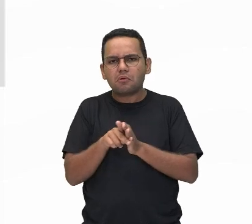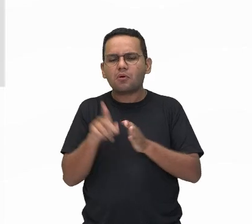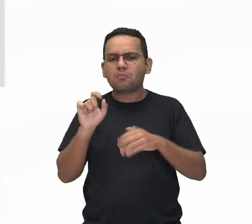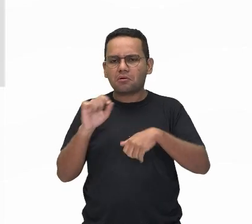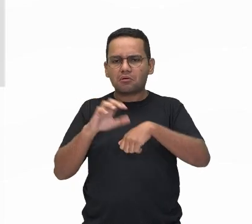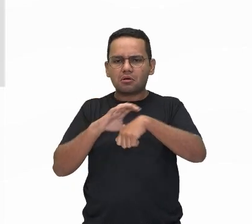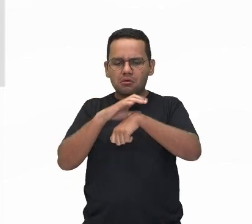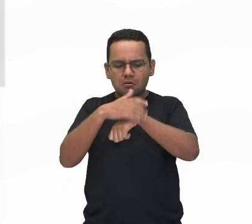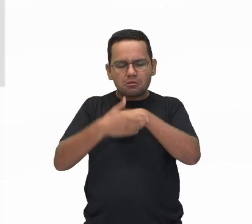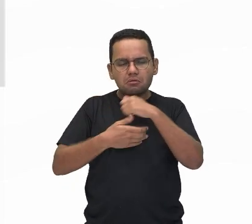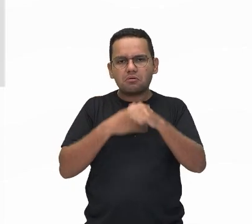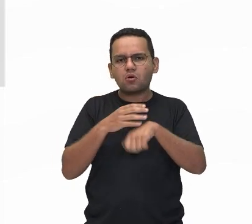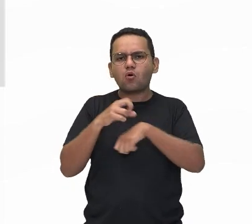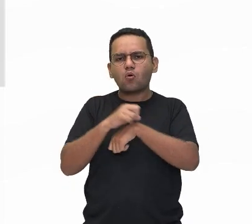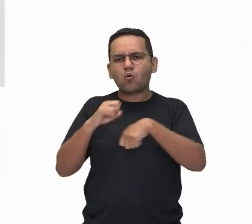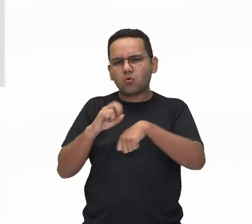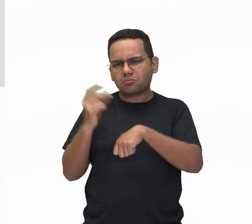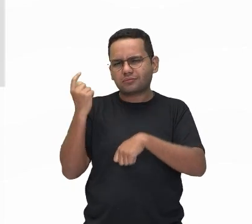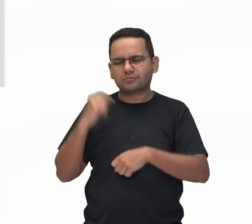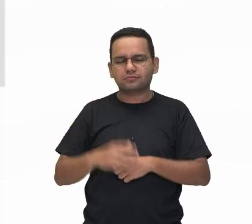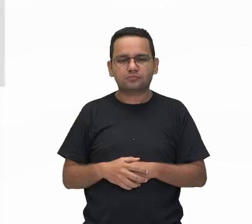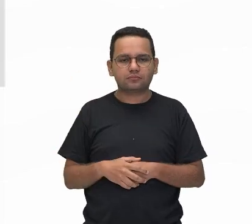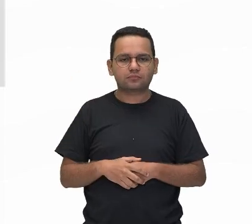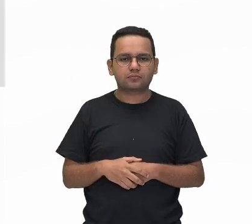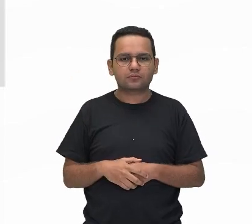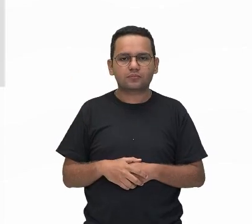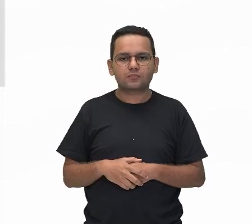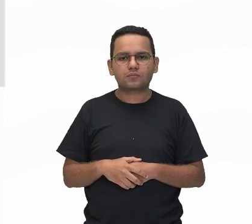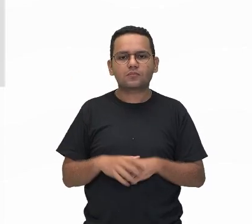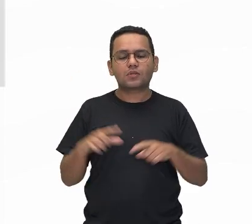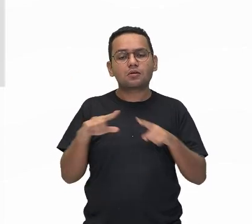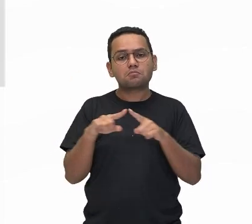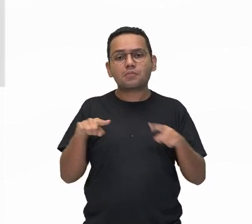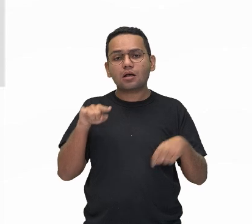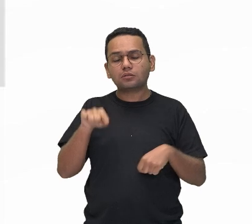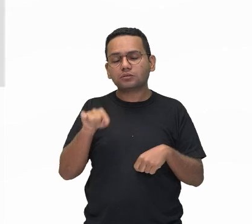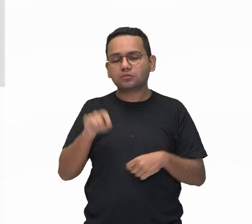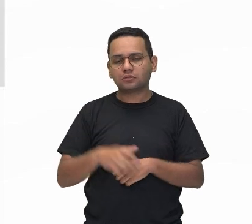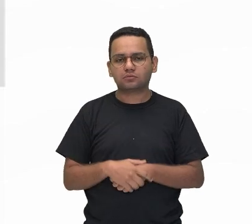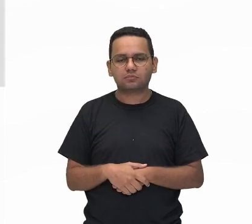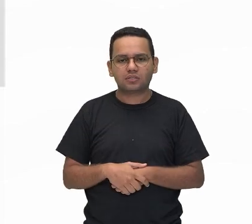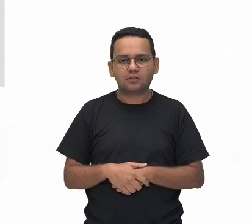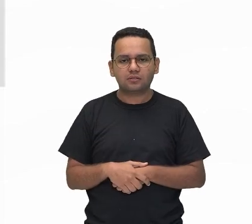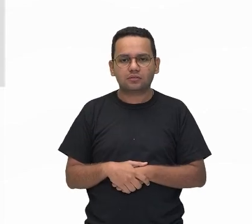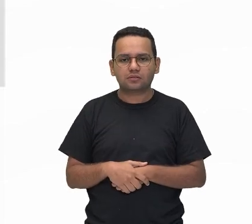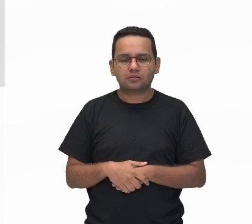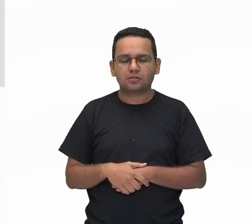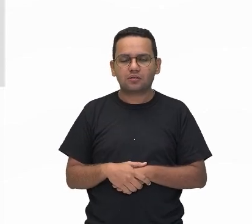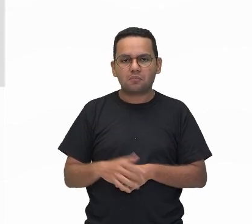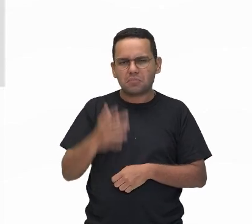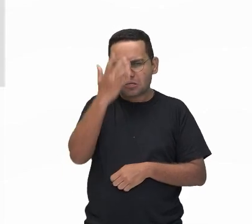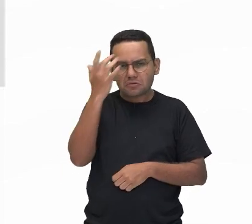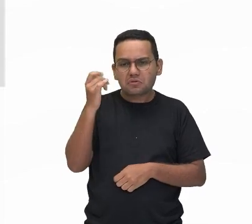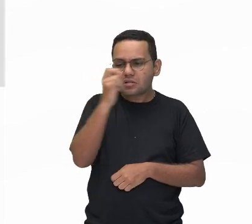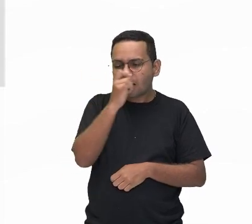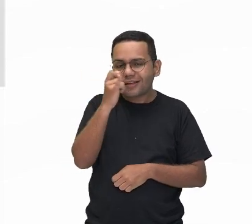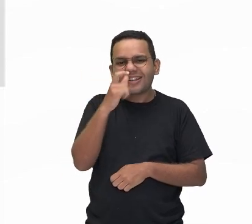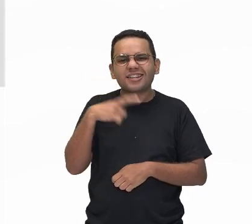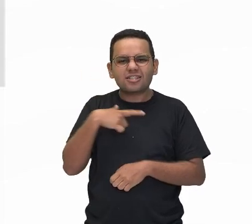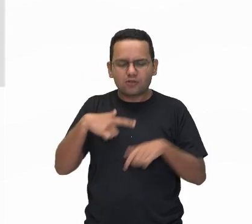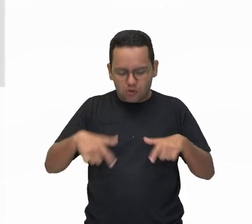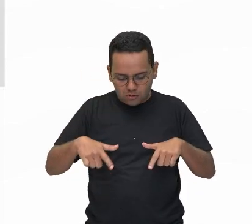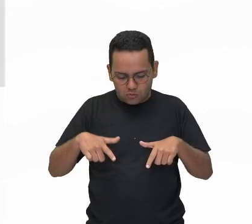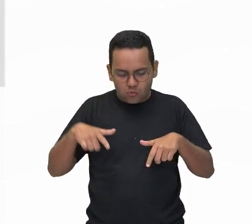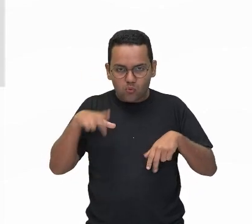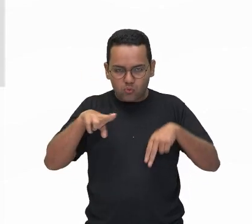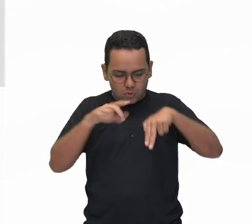chegou ali na Roma antiga, né, os lutadores italianos eles passaram a vestir tangas para